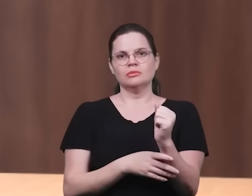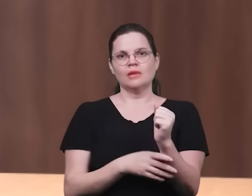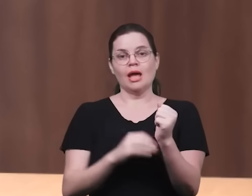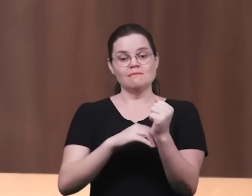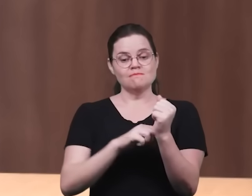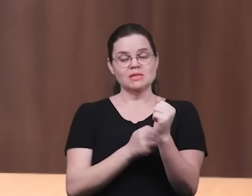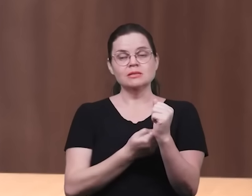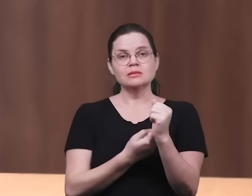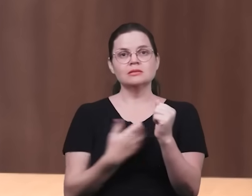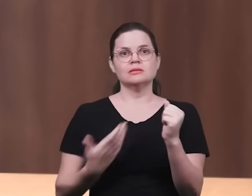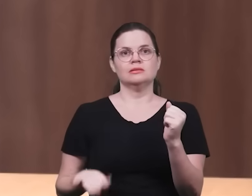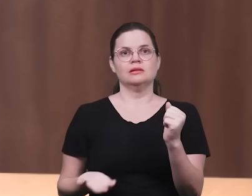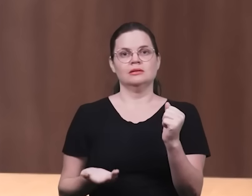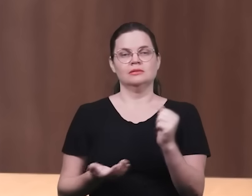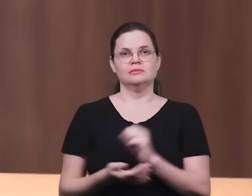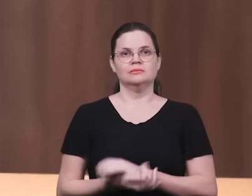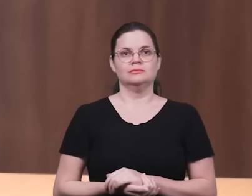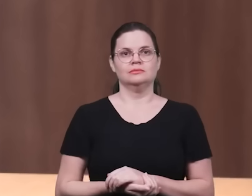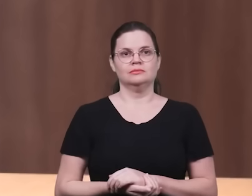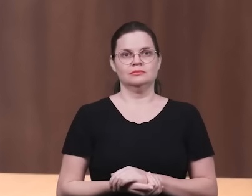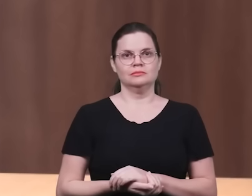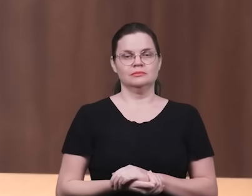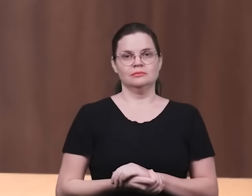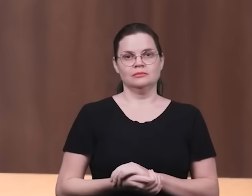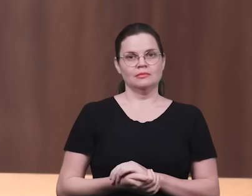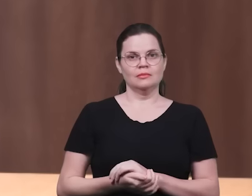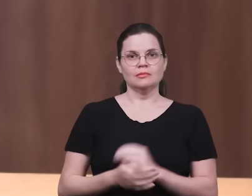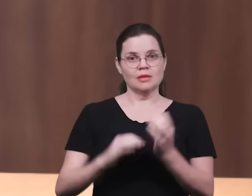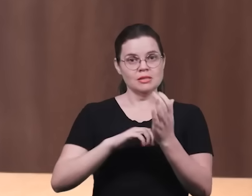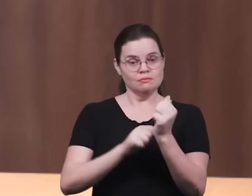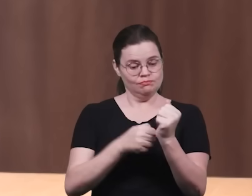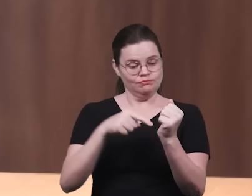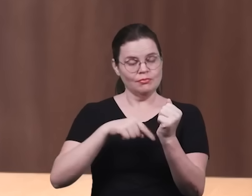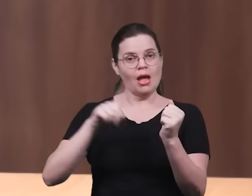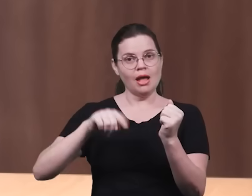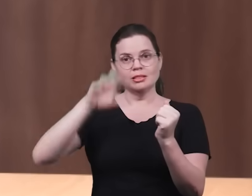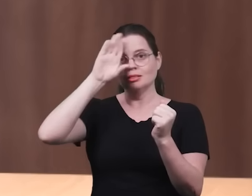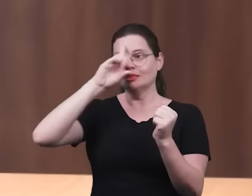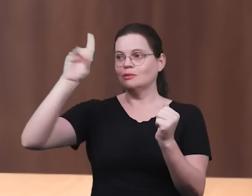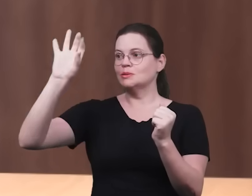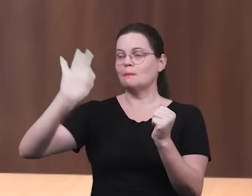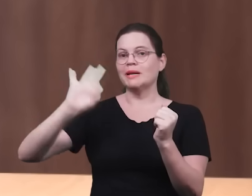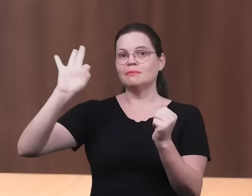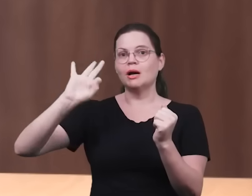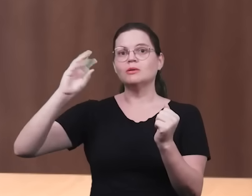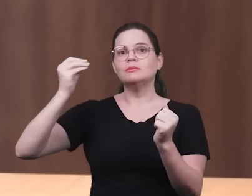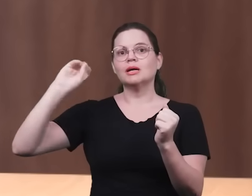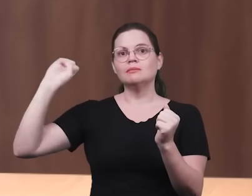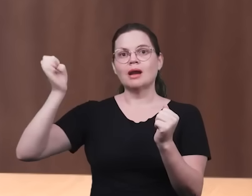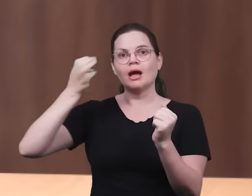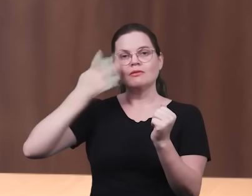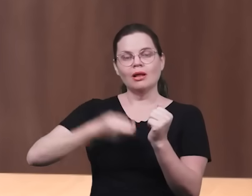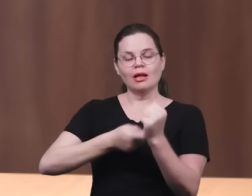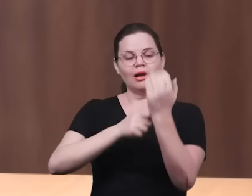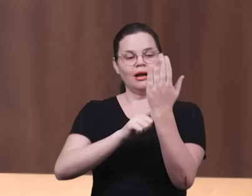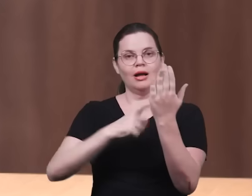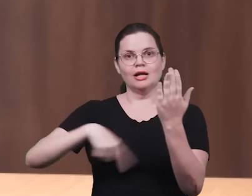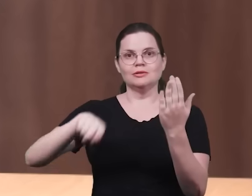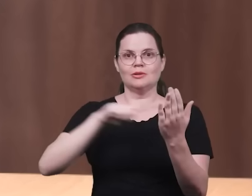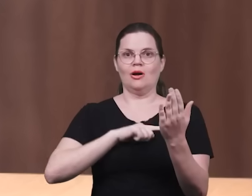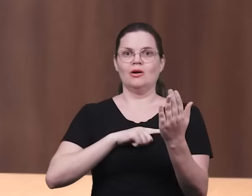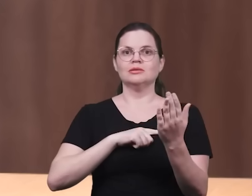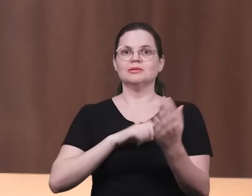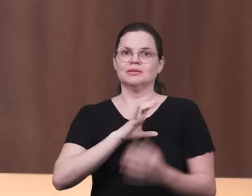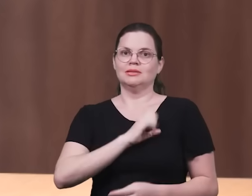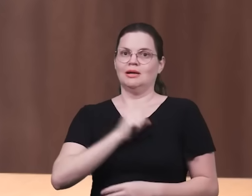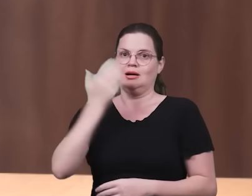passou pelo homem. Aquilo que Deus preparou para os que o amam. Eu